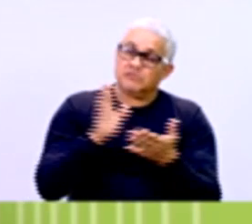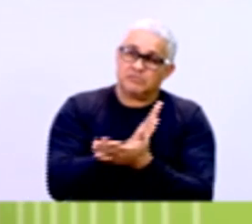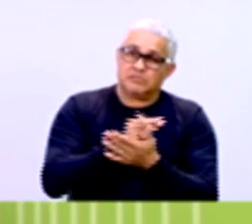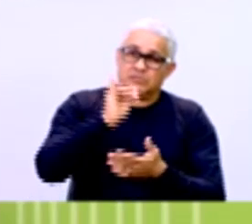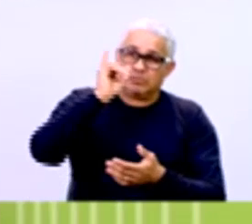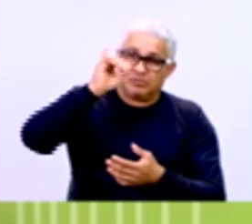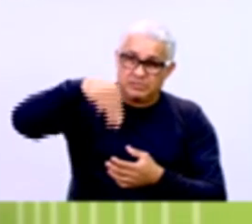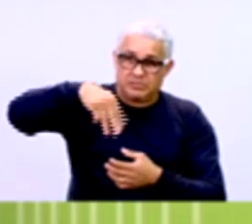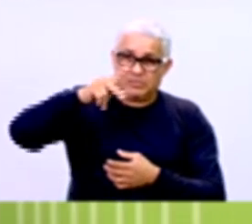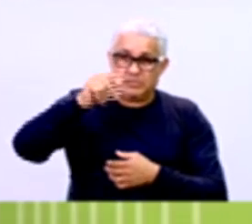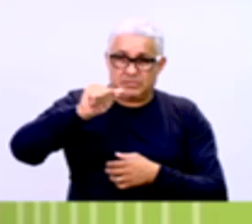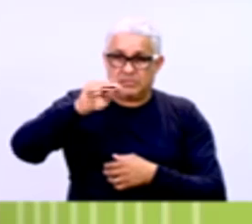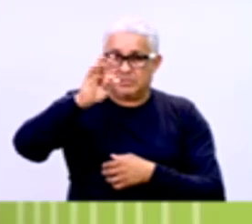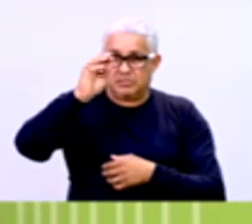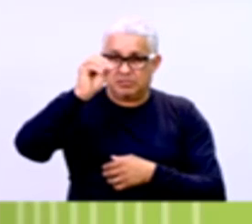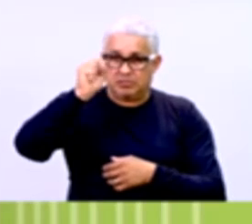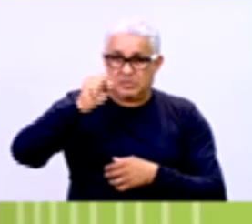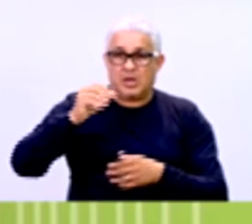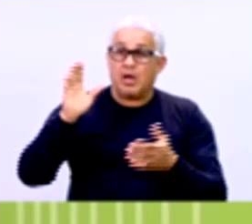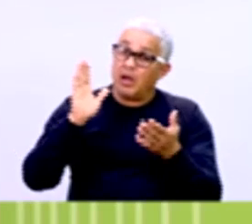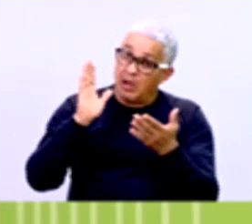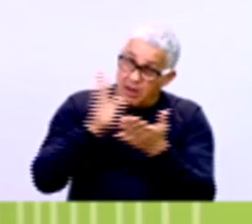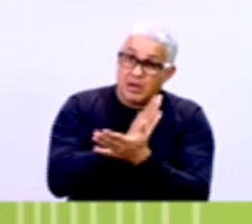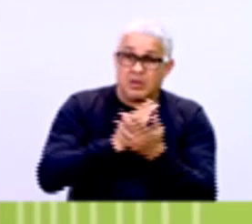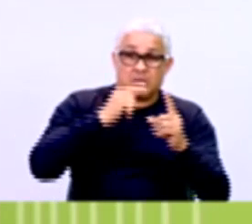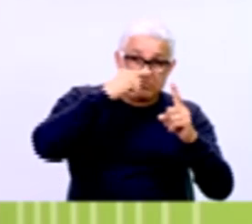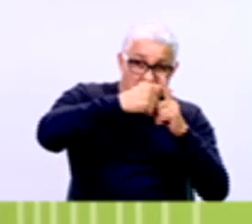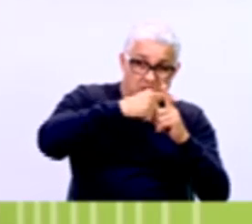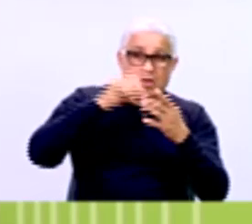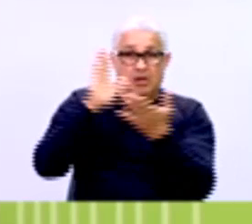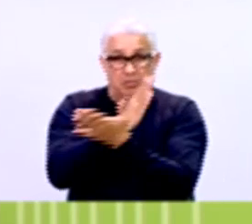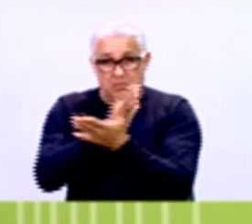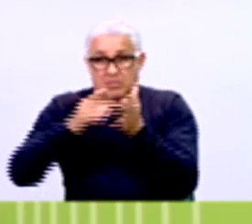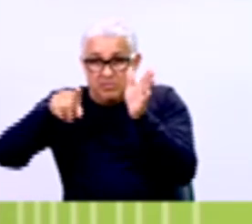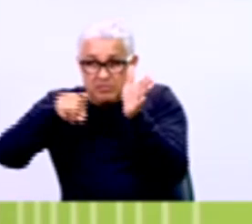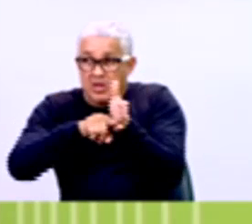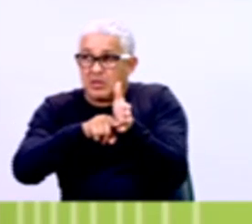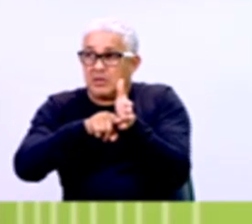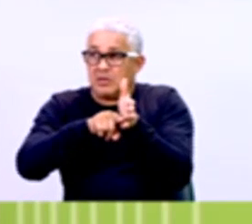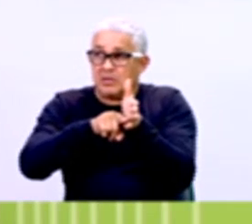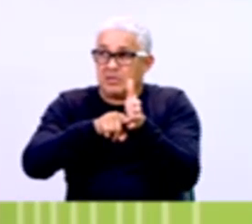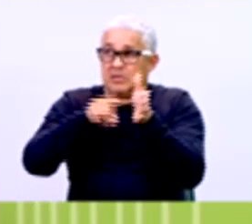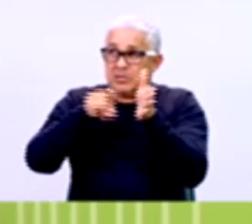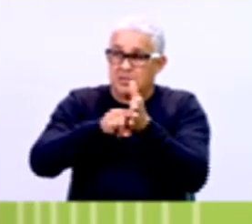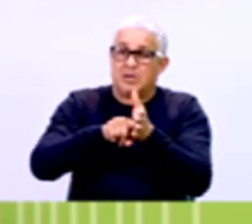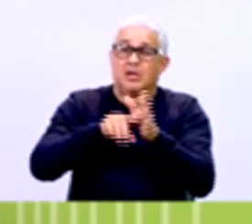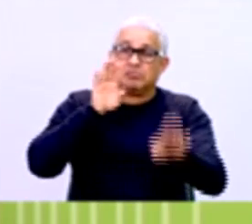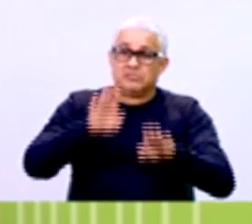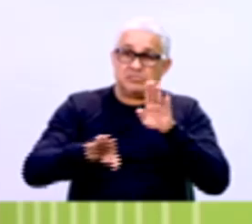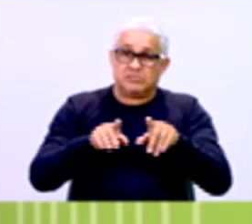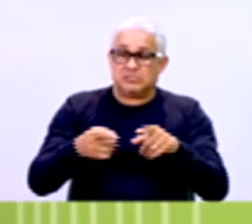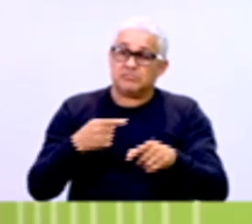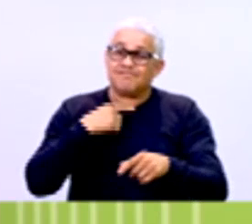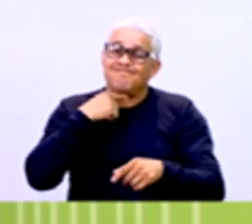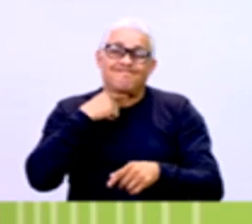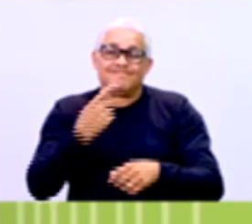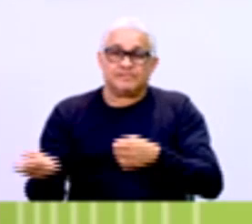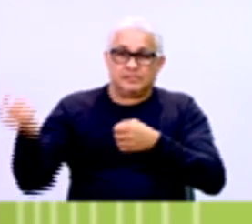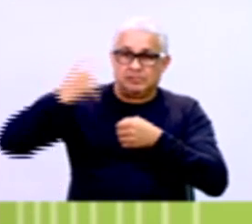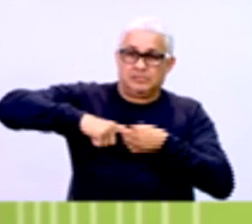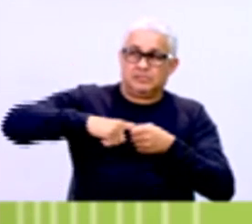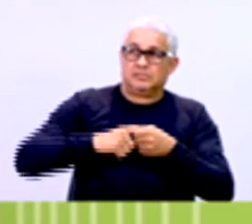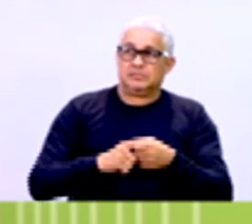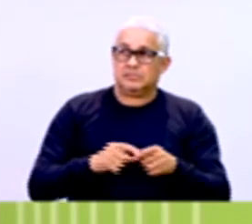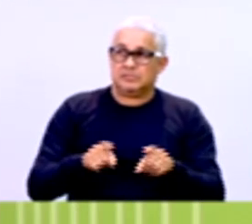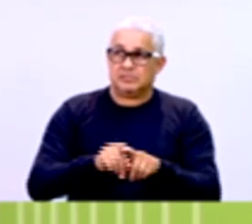impactos ambientais, impactos positivos e impactos negativos. Impactos negativos muitas vezes irreversíveis, né? E